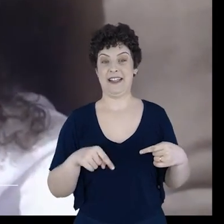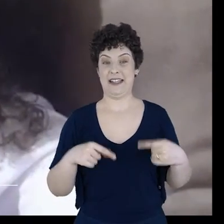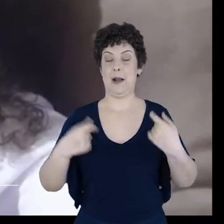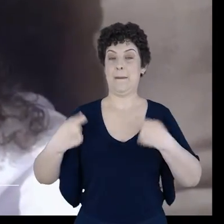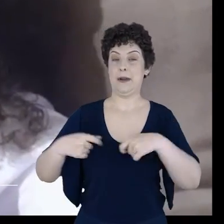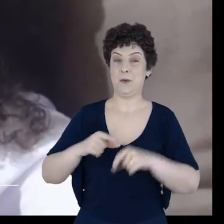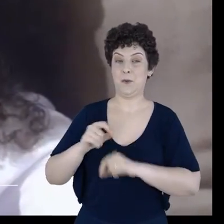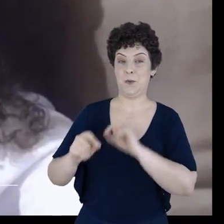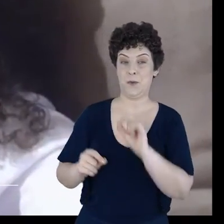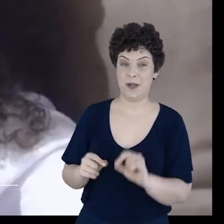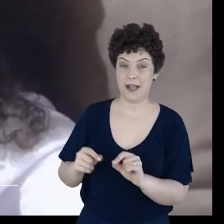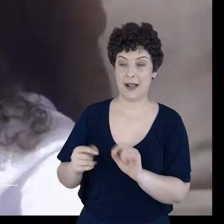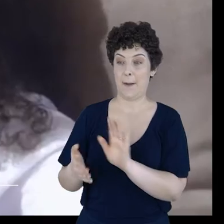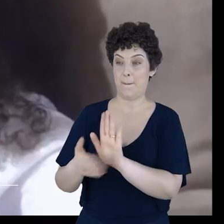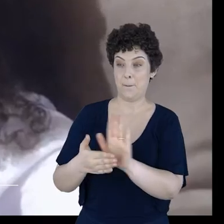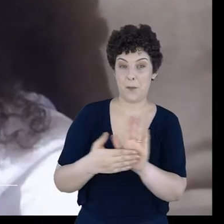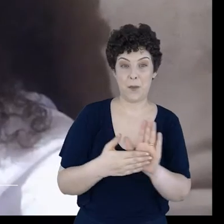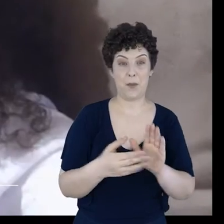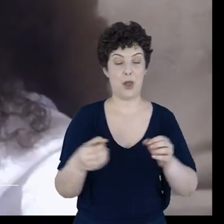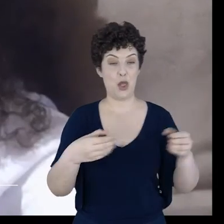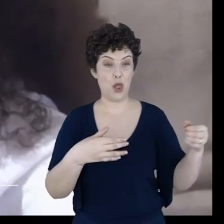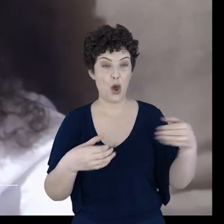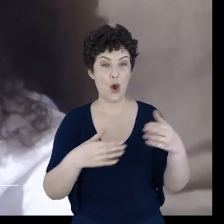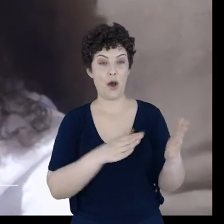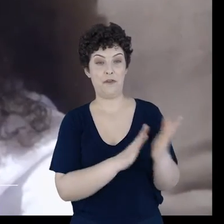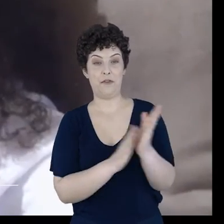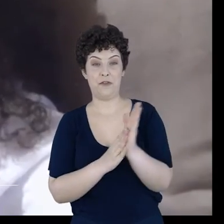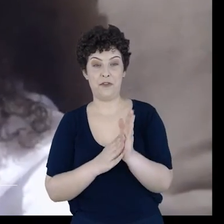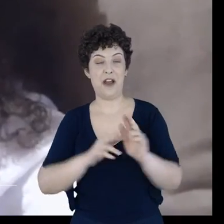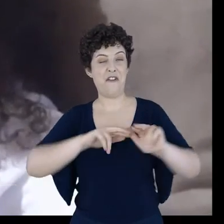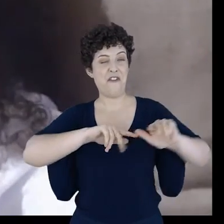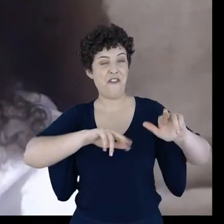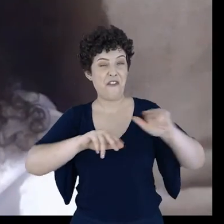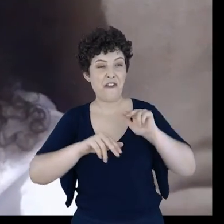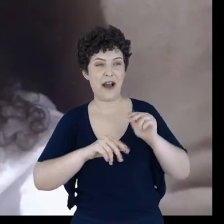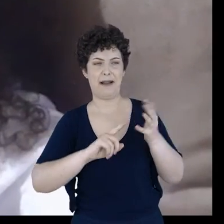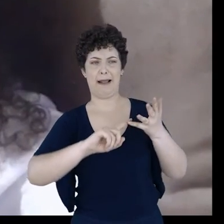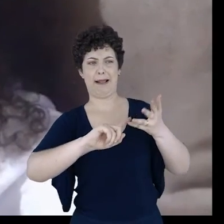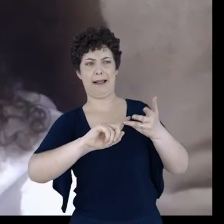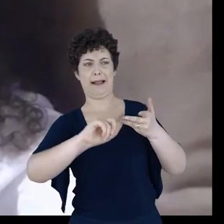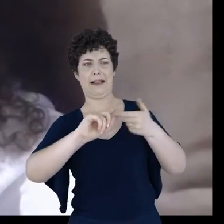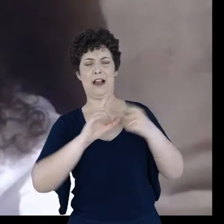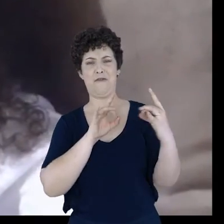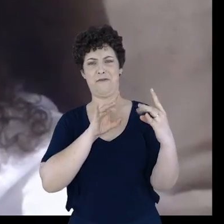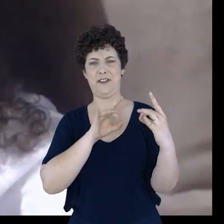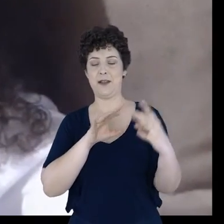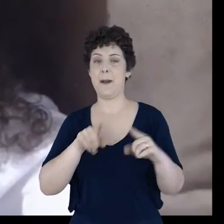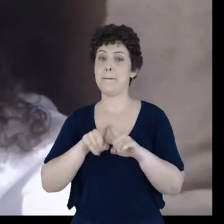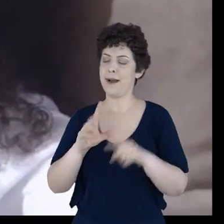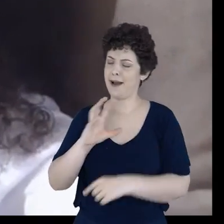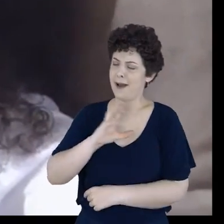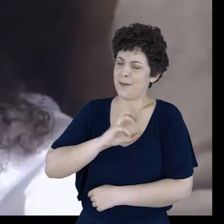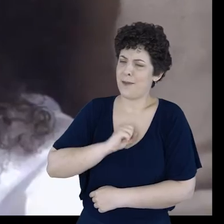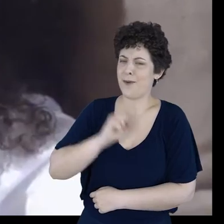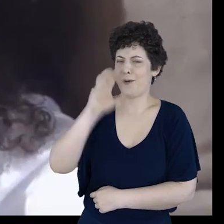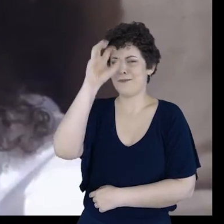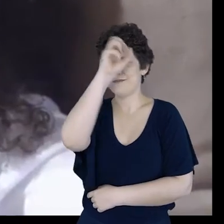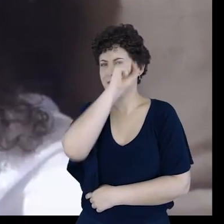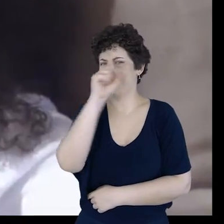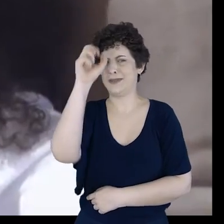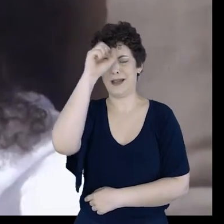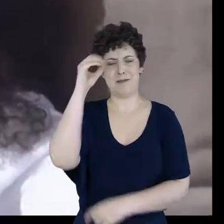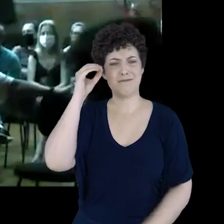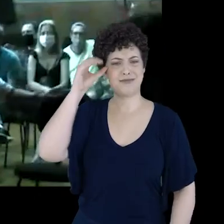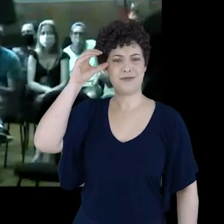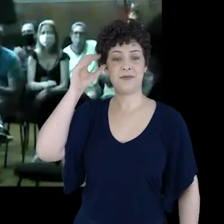Fernanda Kézia. Tivemos que lidar com novas propostas. Estudante. Vários puxões de orelha, mas muito amor, muito